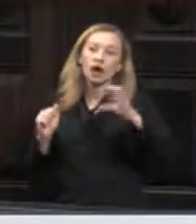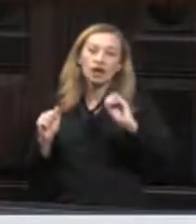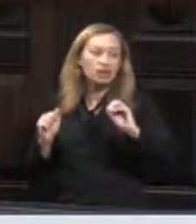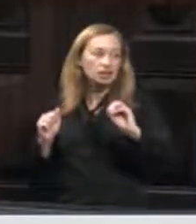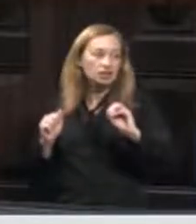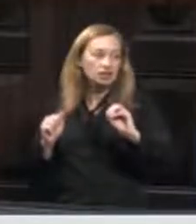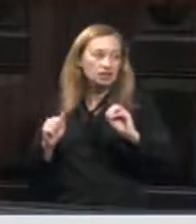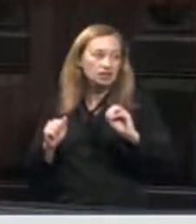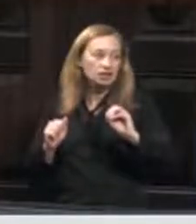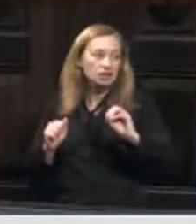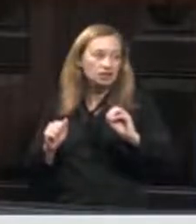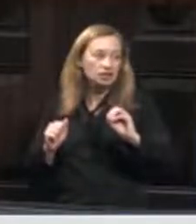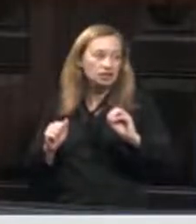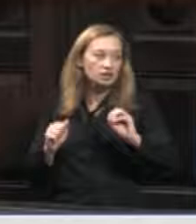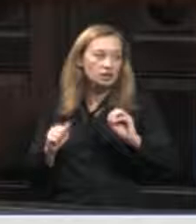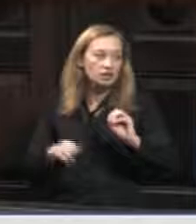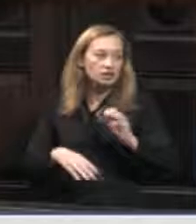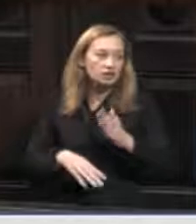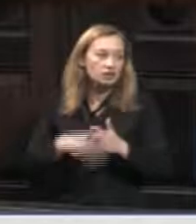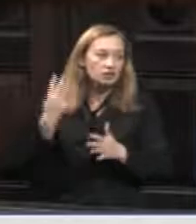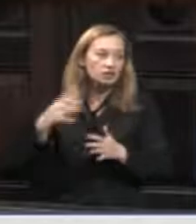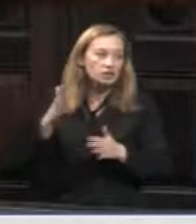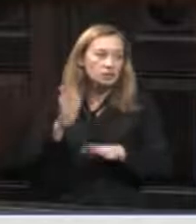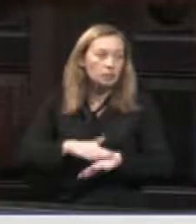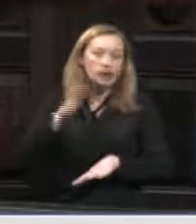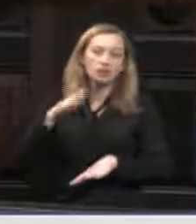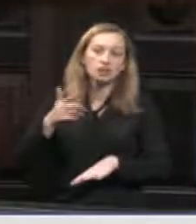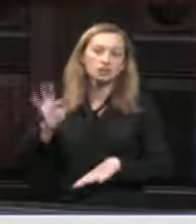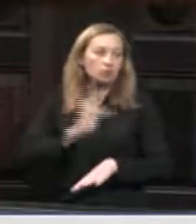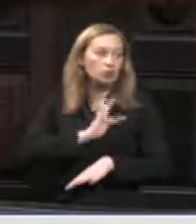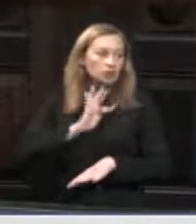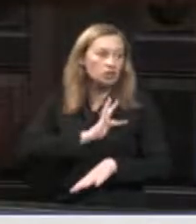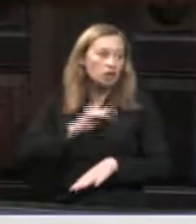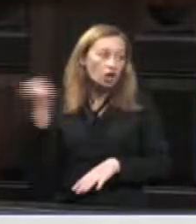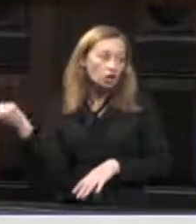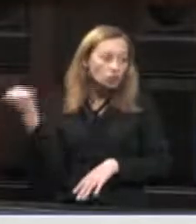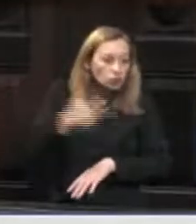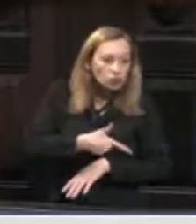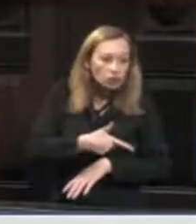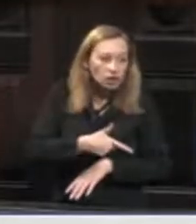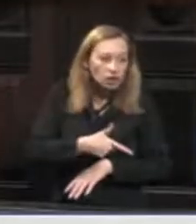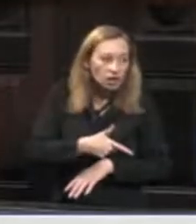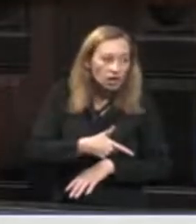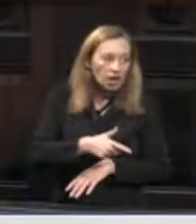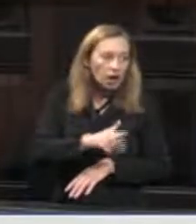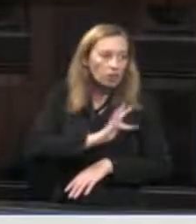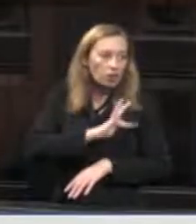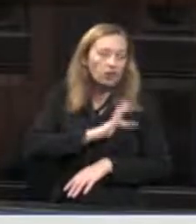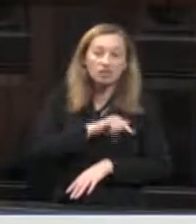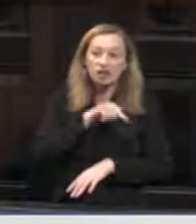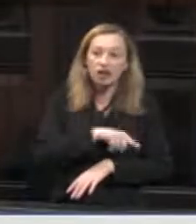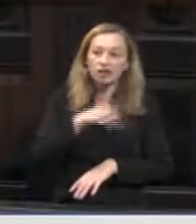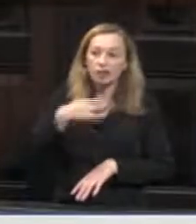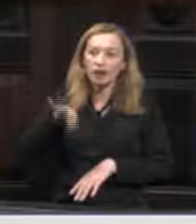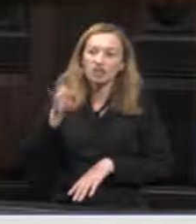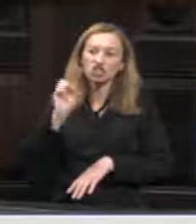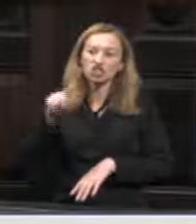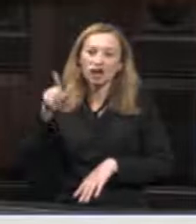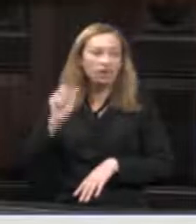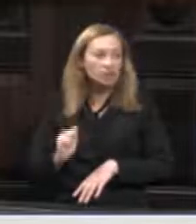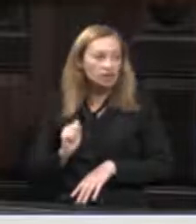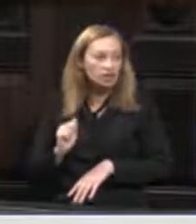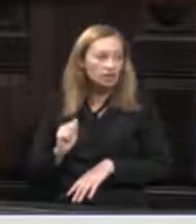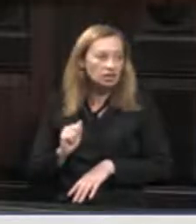mais policiais do que, por exemplo, o 24º Batalhão da Polícia Militar, que está